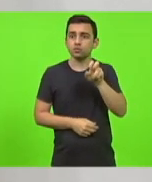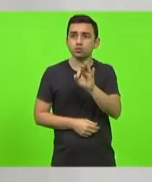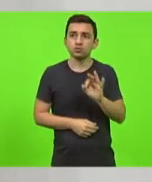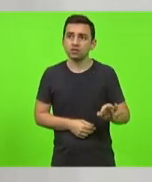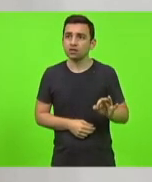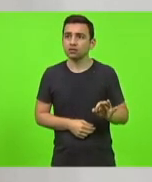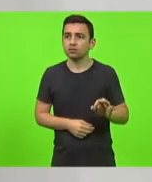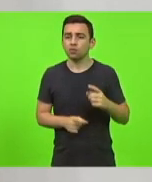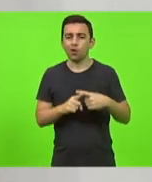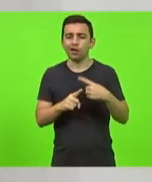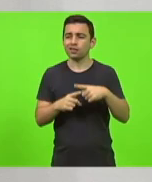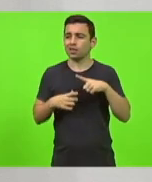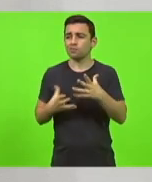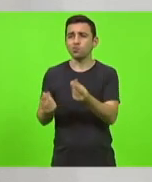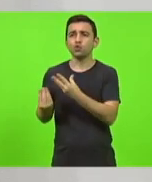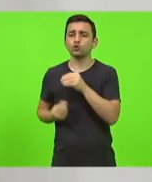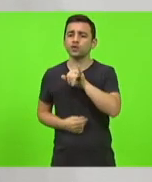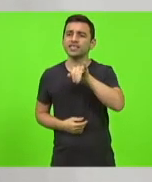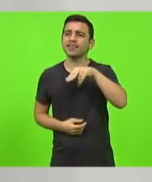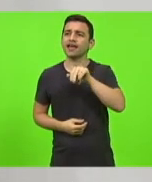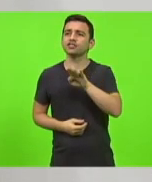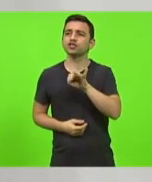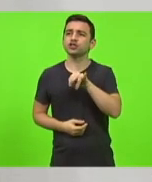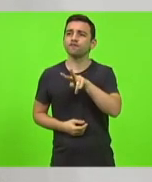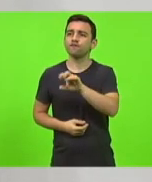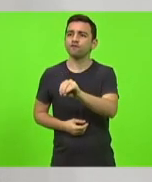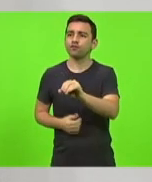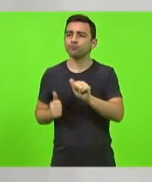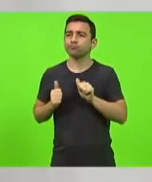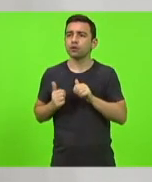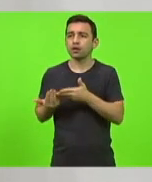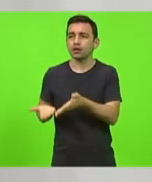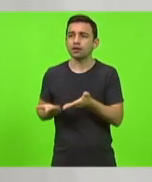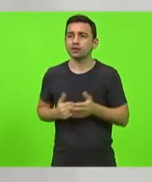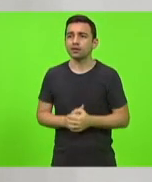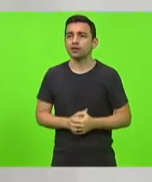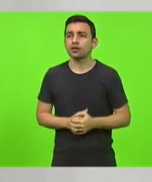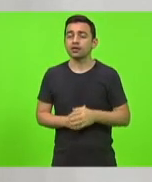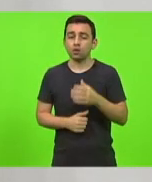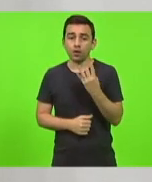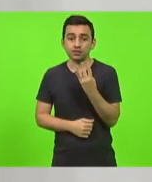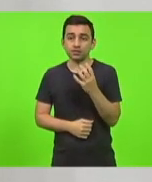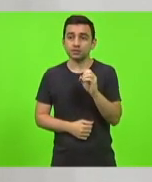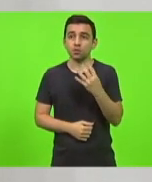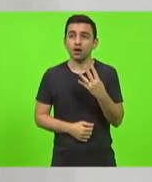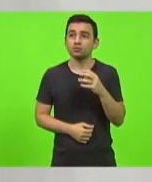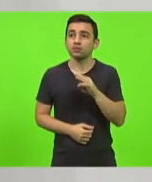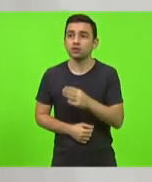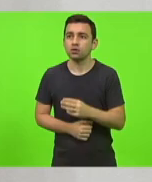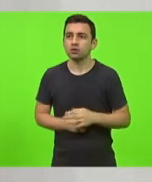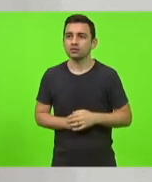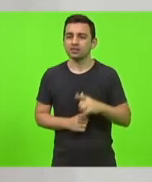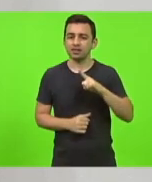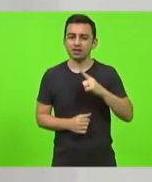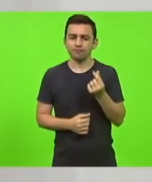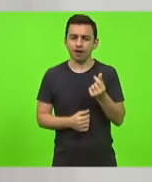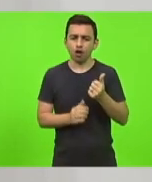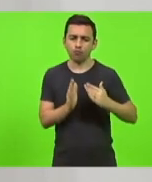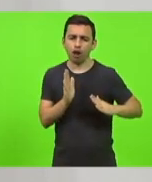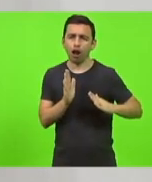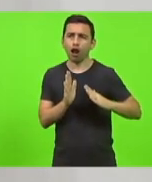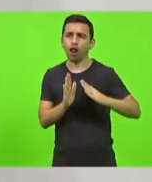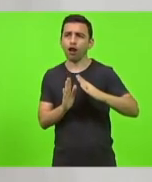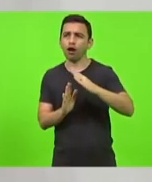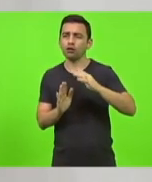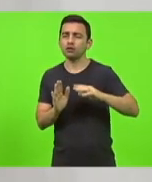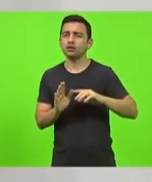inativos da educação. Nós temos só dos inativos 404 milhões. Nós temos uma receita crescendo e nós